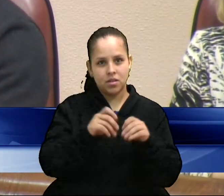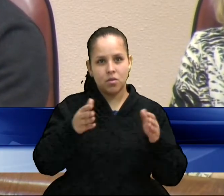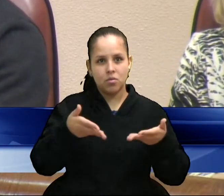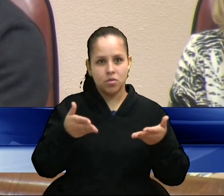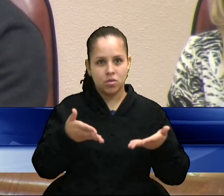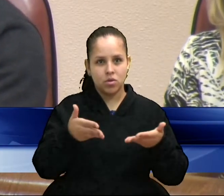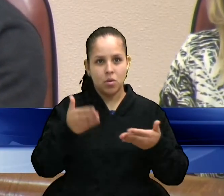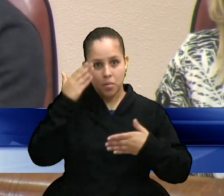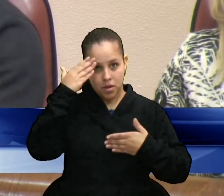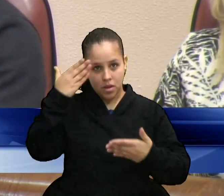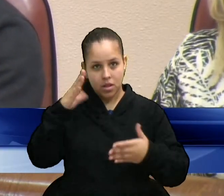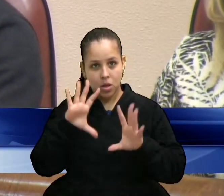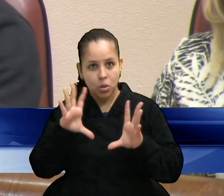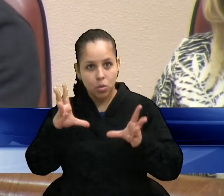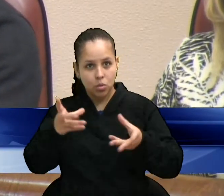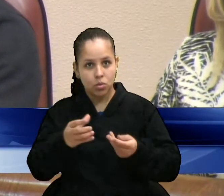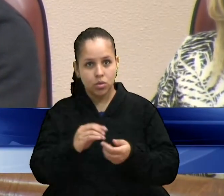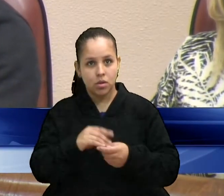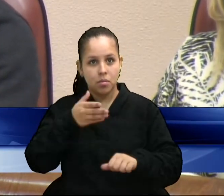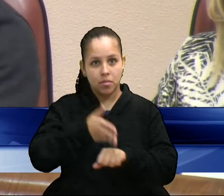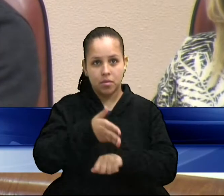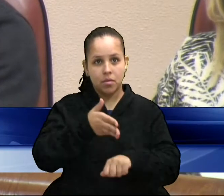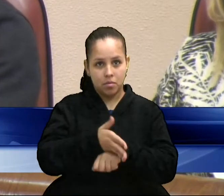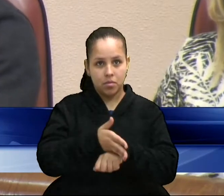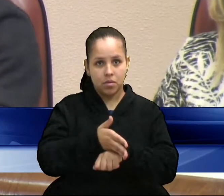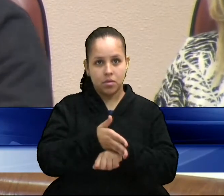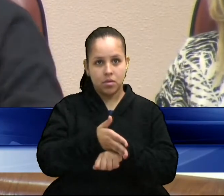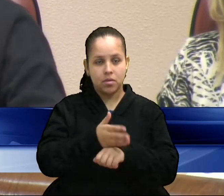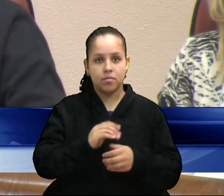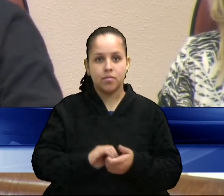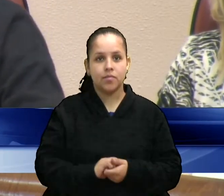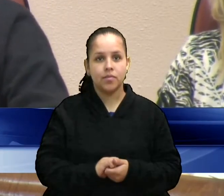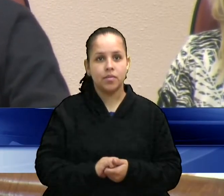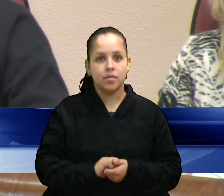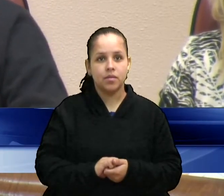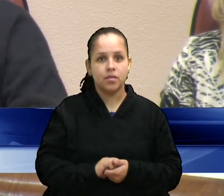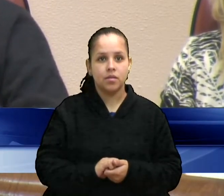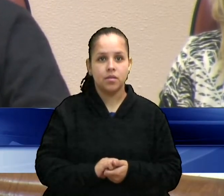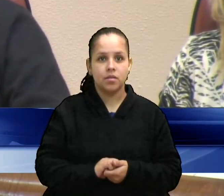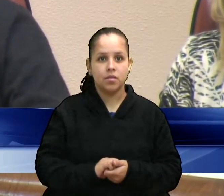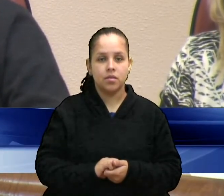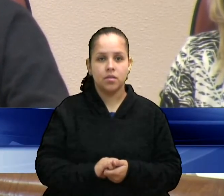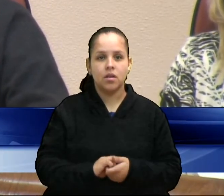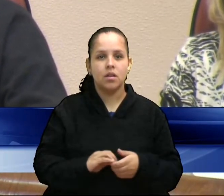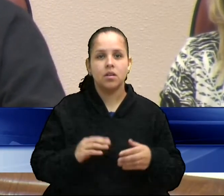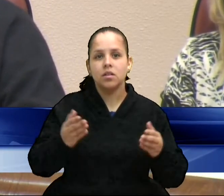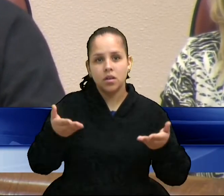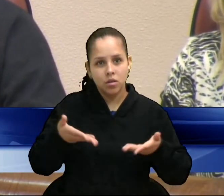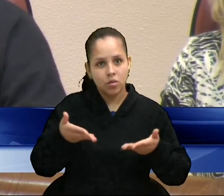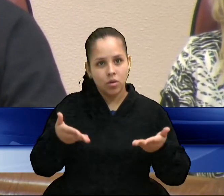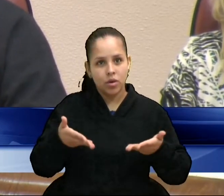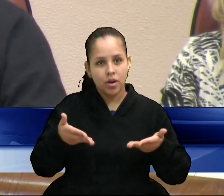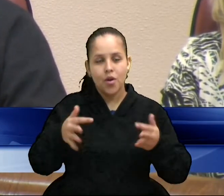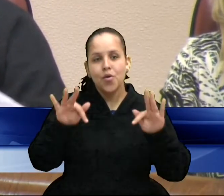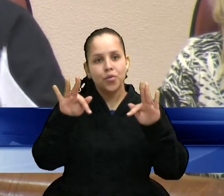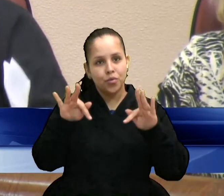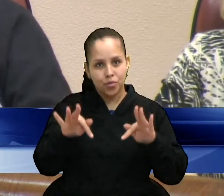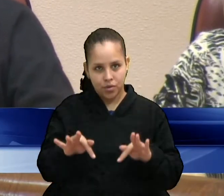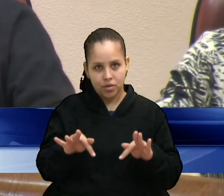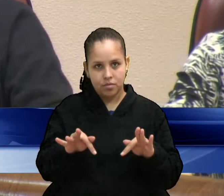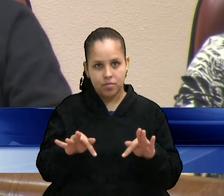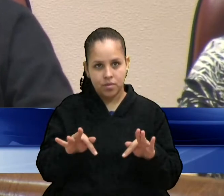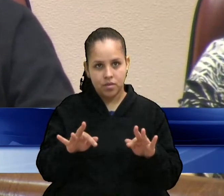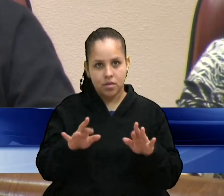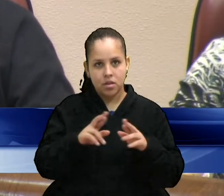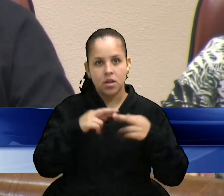então a todos que participaram de uma forma ou de outra. E desta forma, então, nós demos por encerrado então